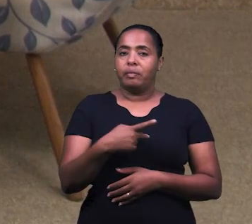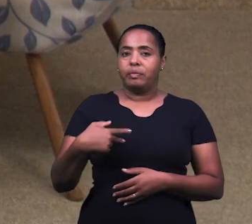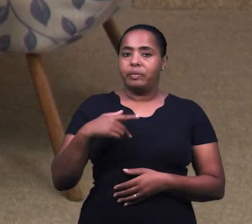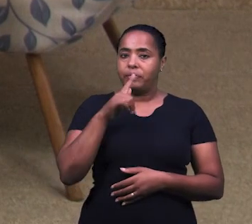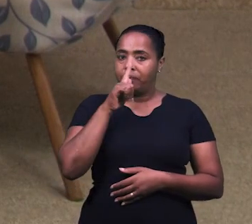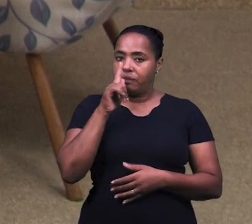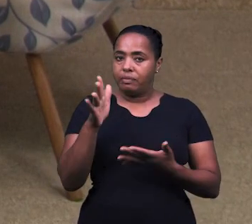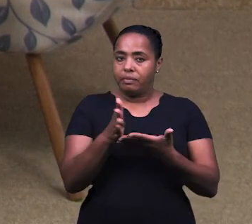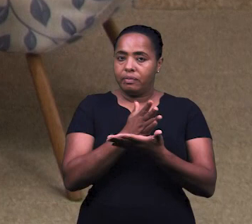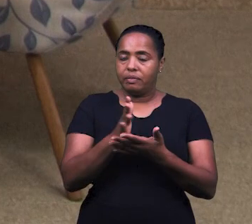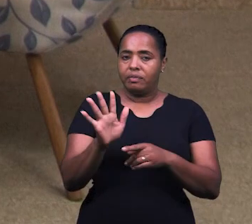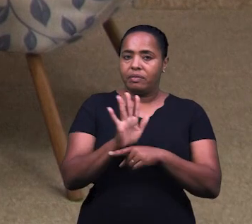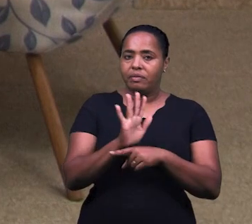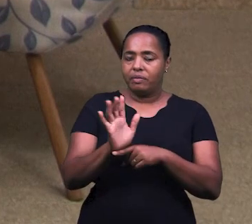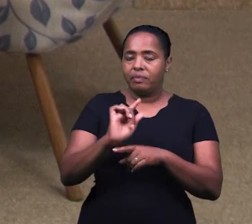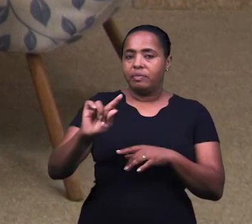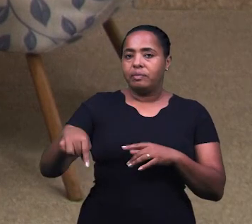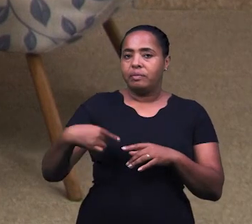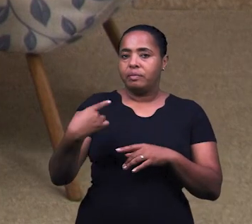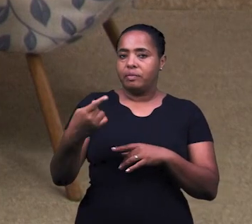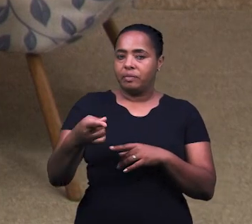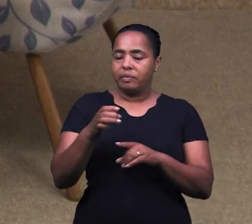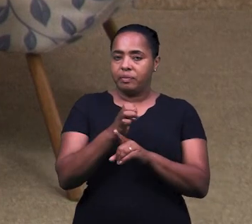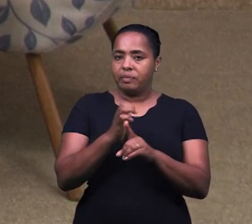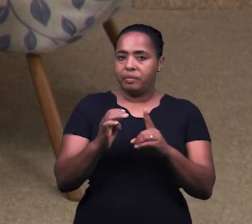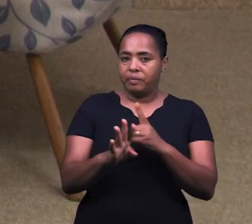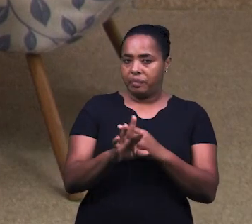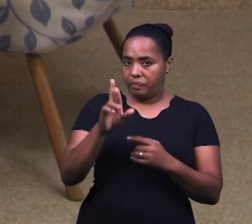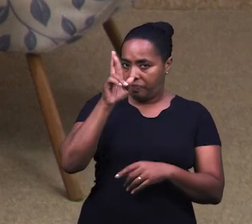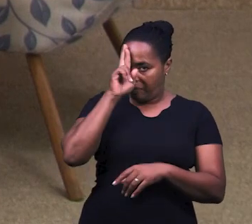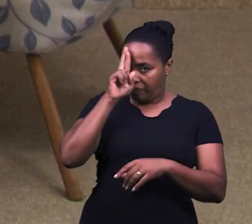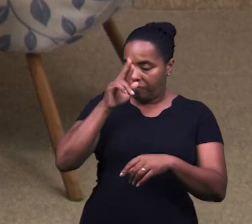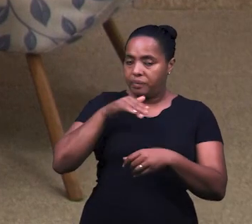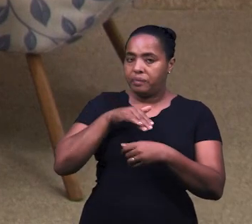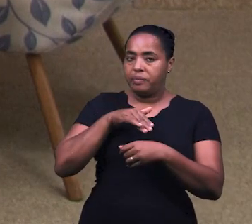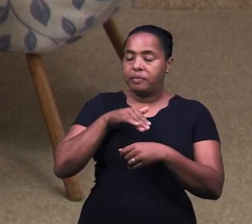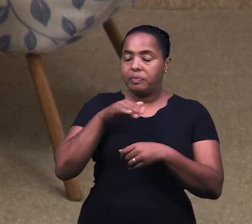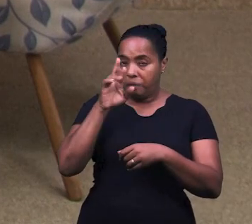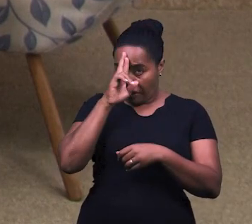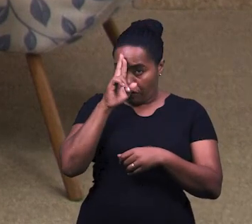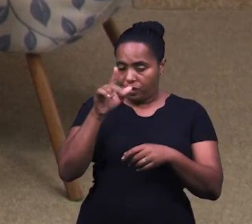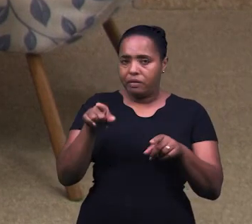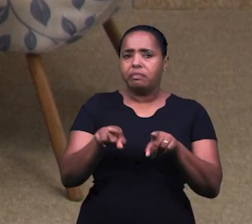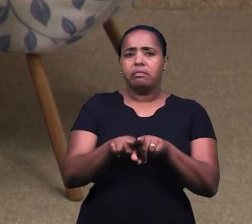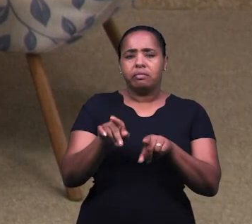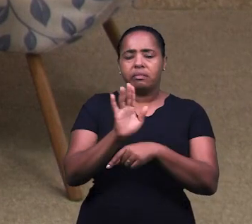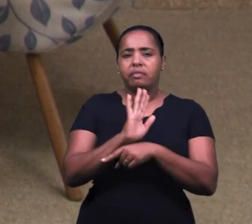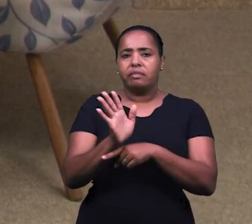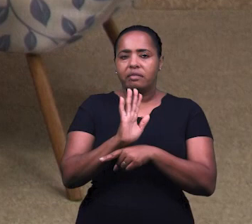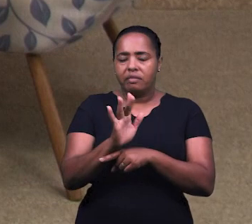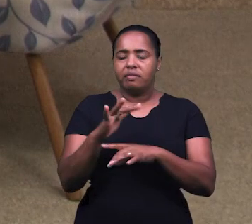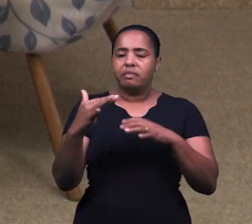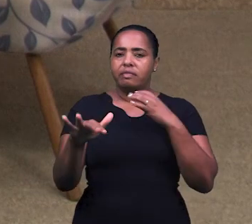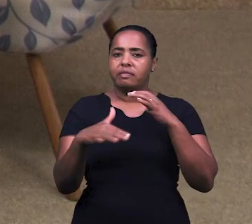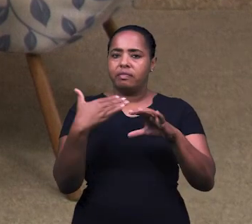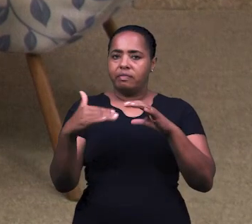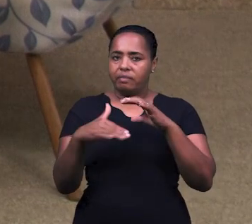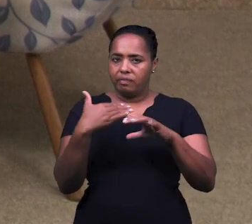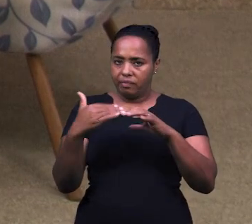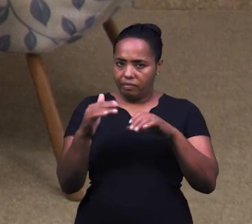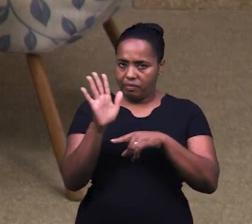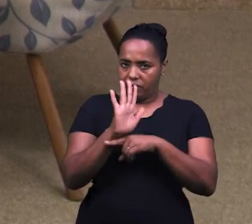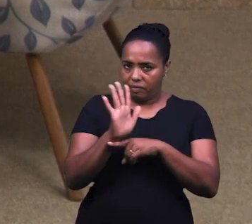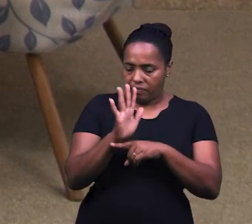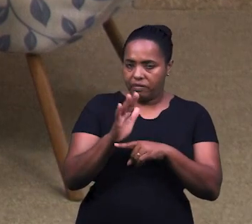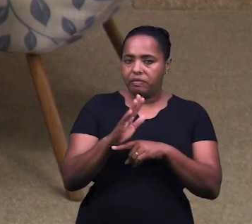já apresentou alguns vídeos, e após a escola bíblica, às 12 horas, apresentou também vídeos que recebemos dos nossos